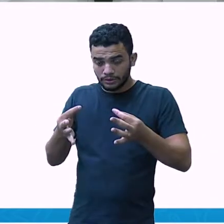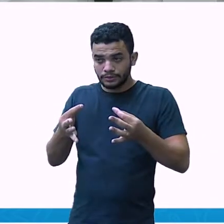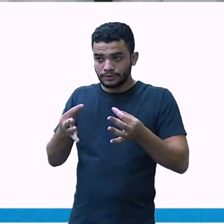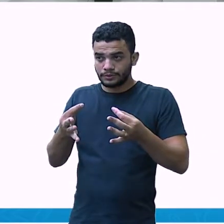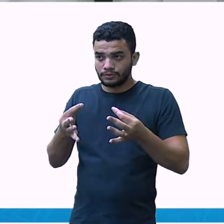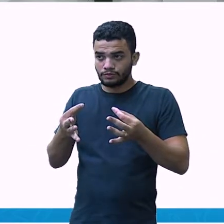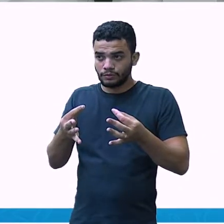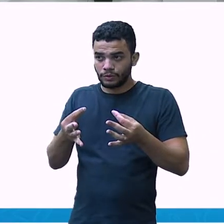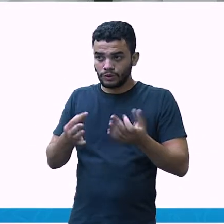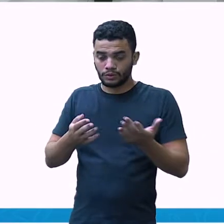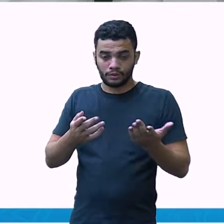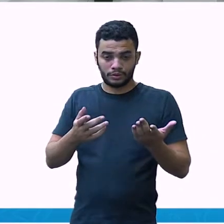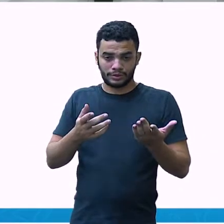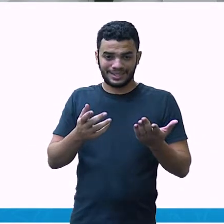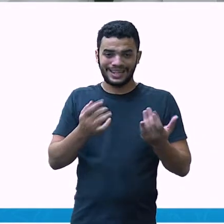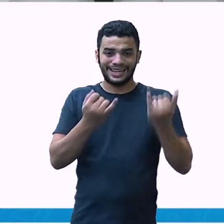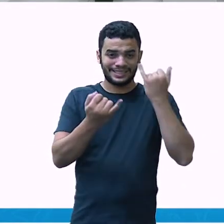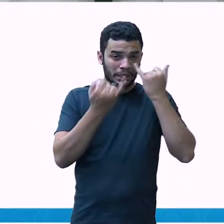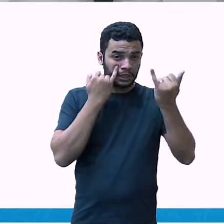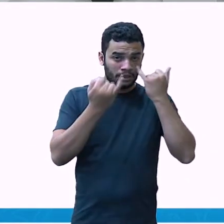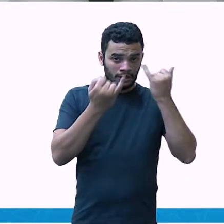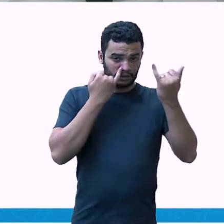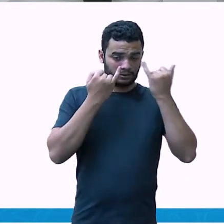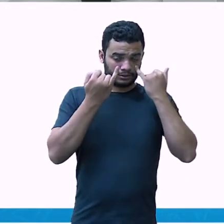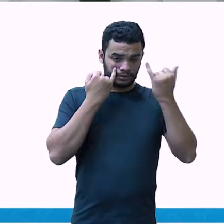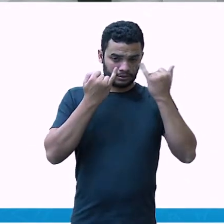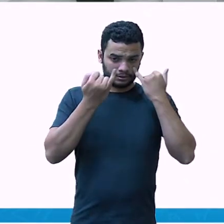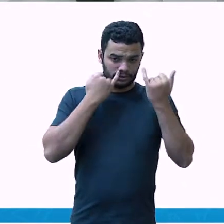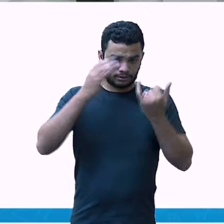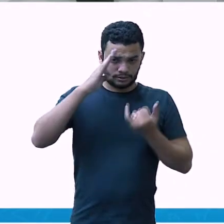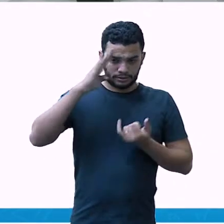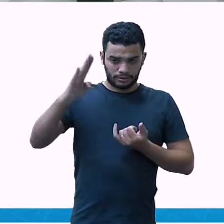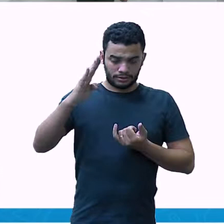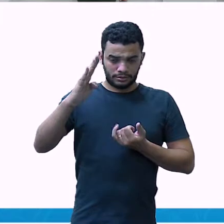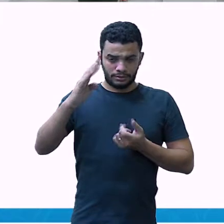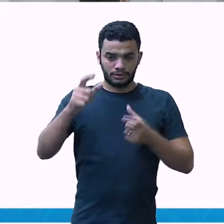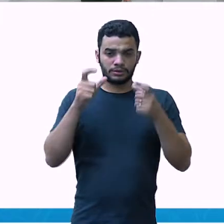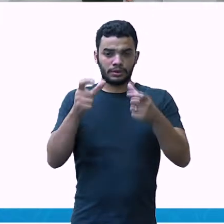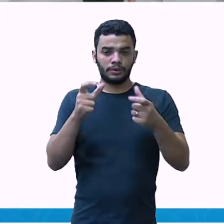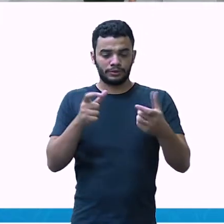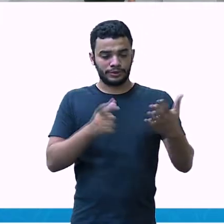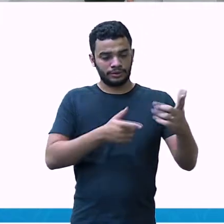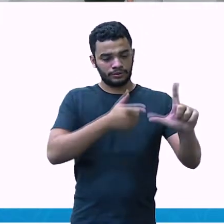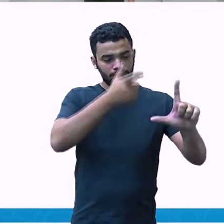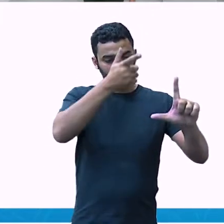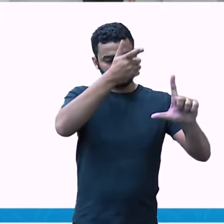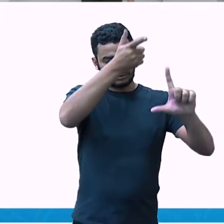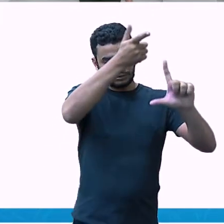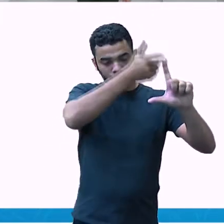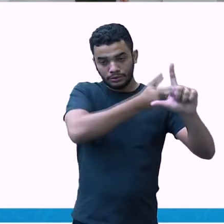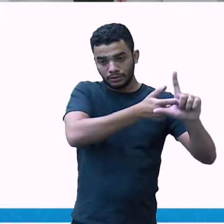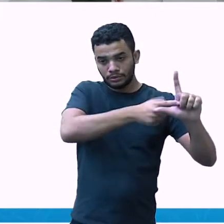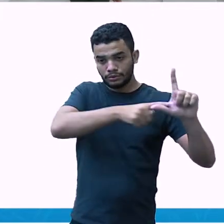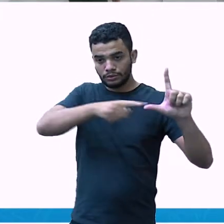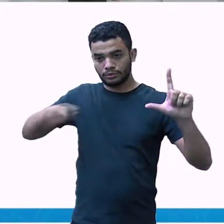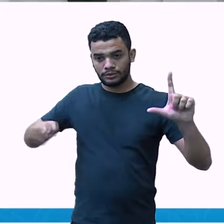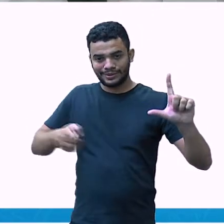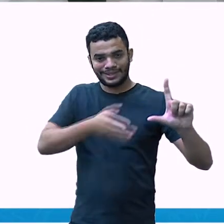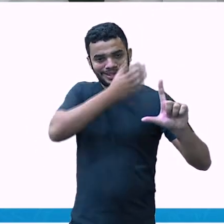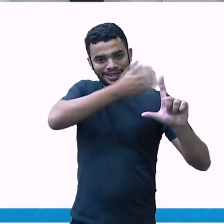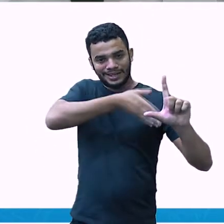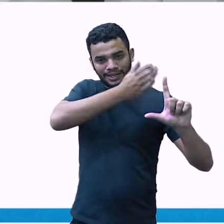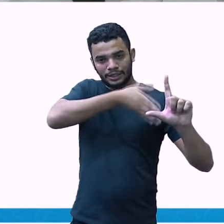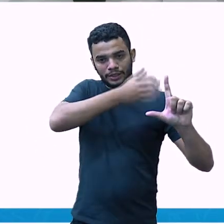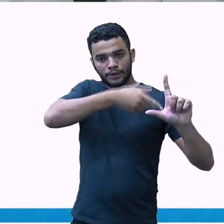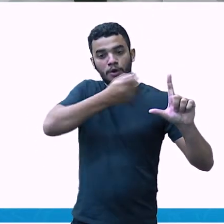Y, vertical ao gráfico, tá certo? Então, vamos ver uma situação onde